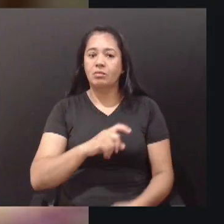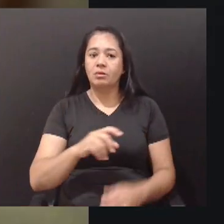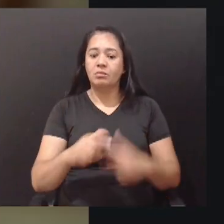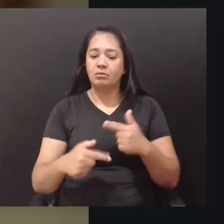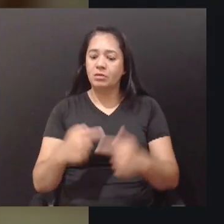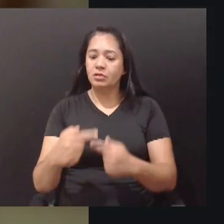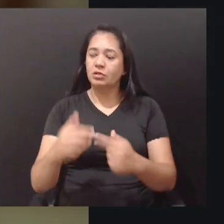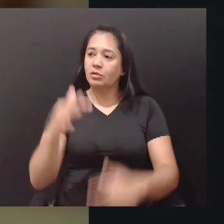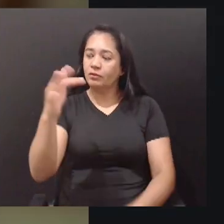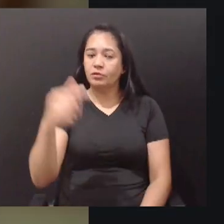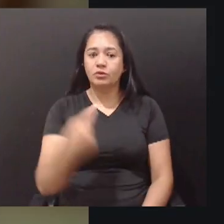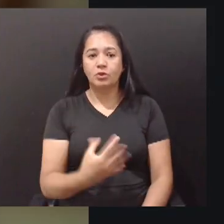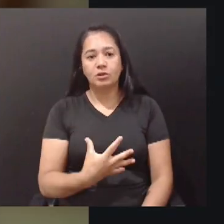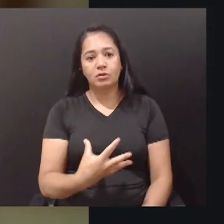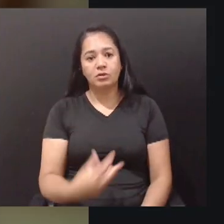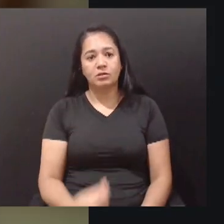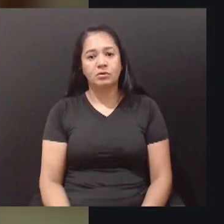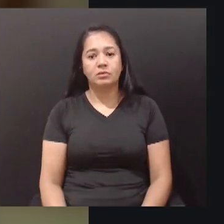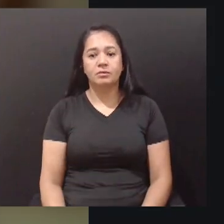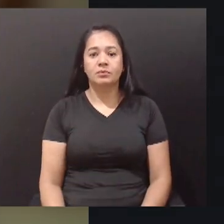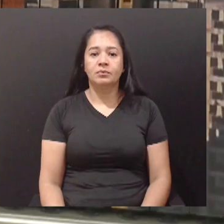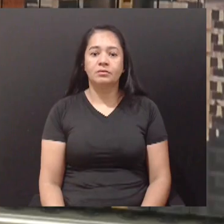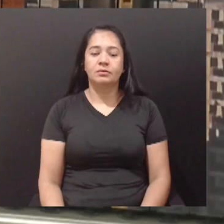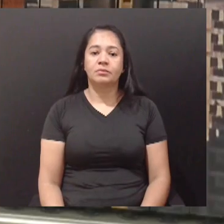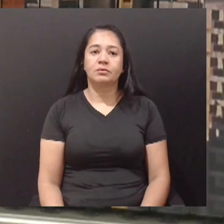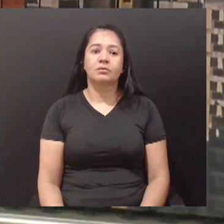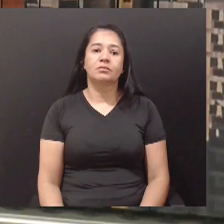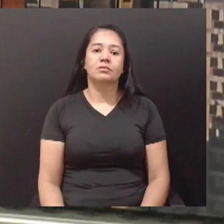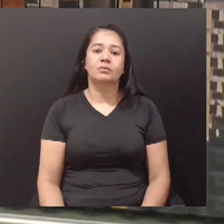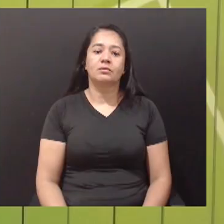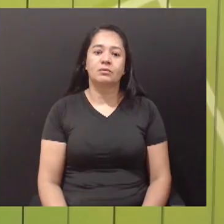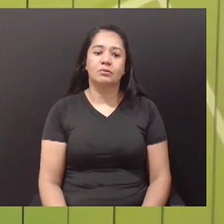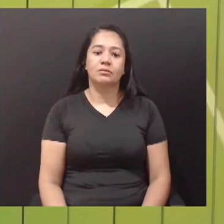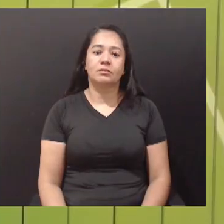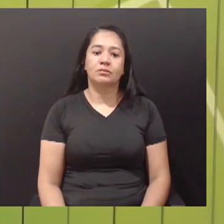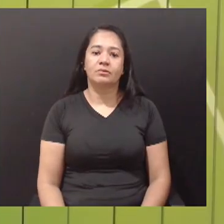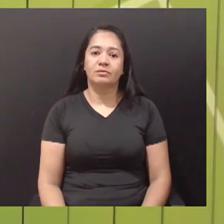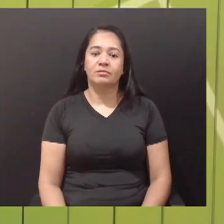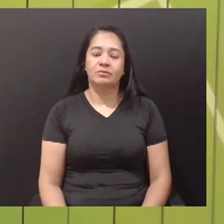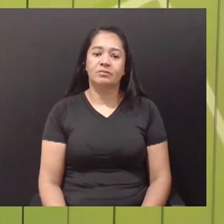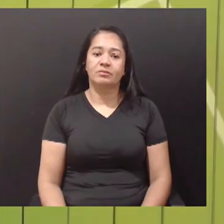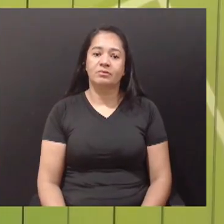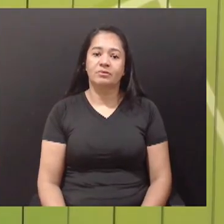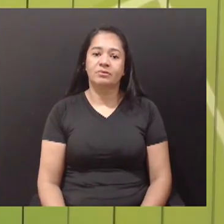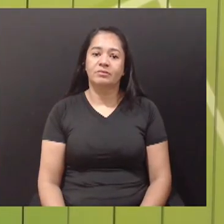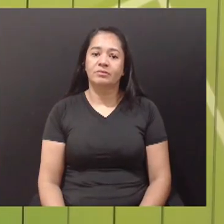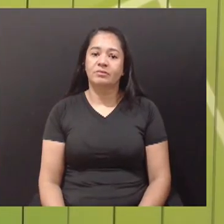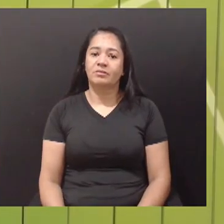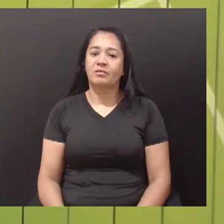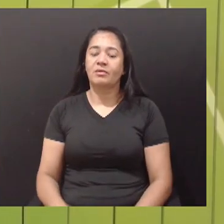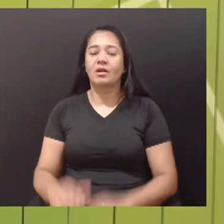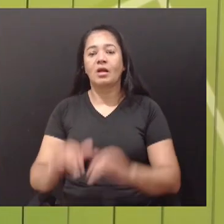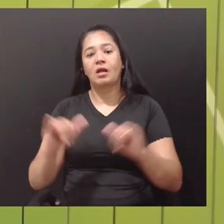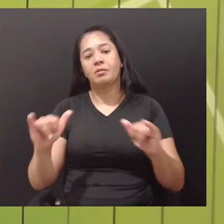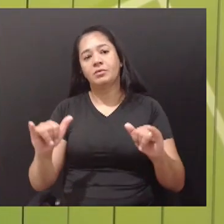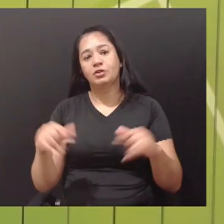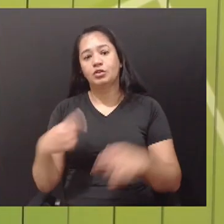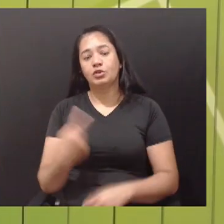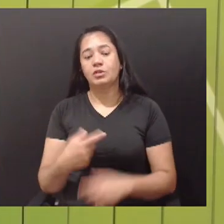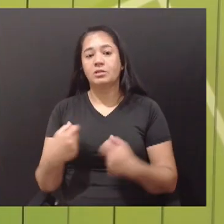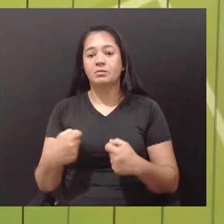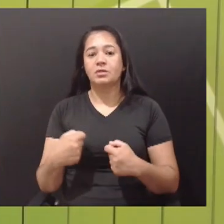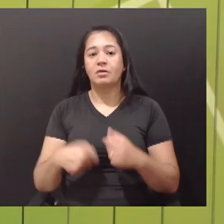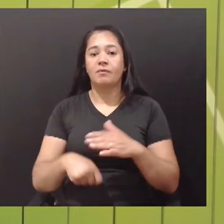para os nossos filhos, para os nossos netos. Décio, infelizmente nosso tempo acabou, mas fica aí essa mensagem, né? Precisamos fazer